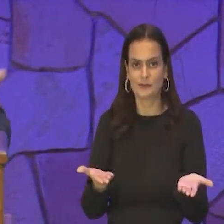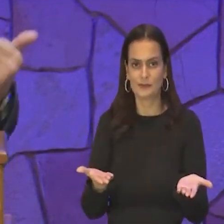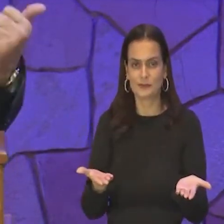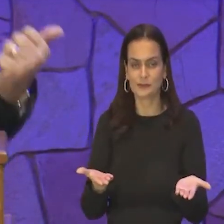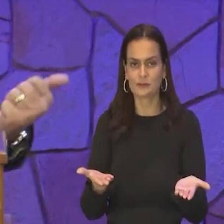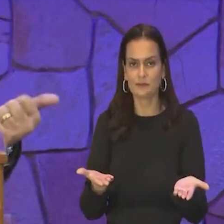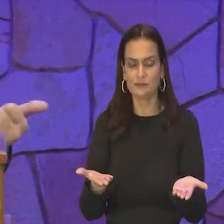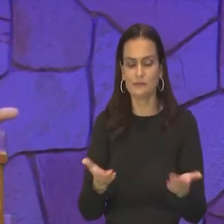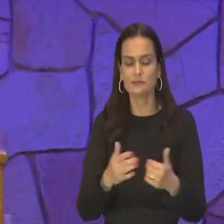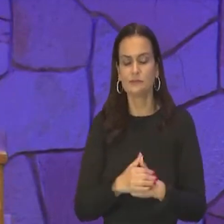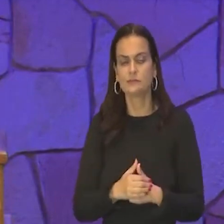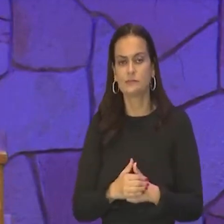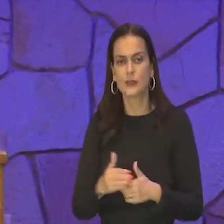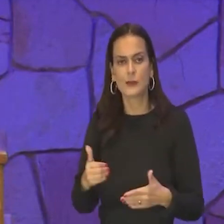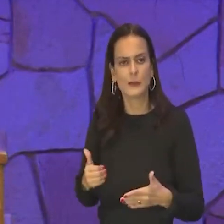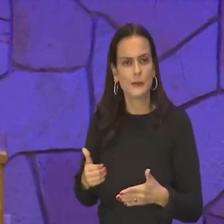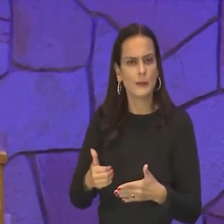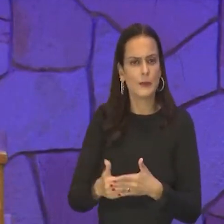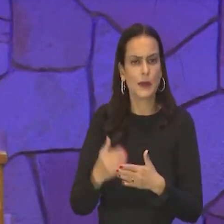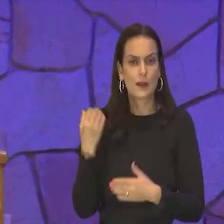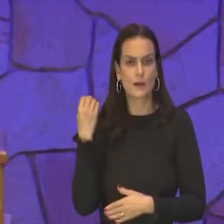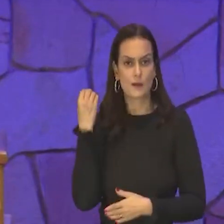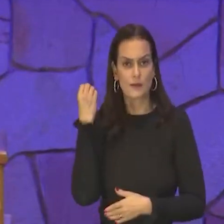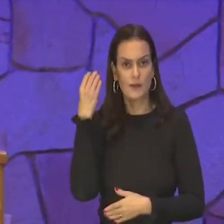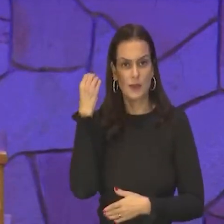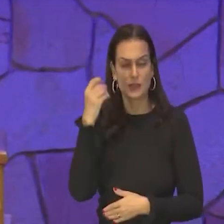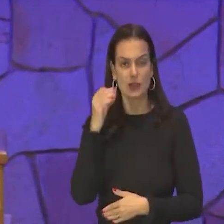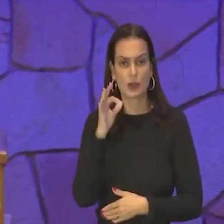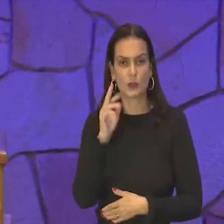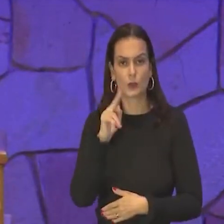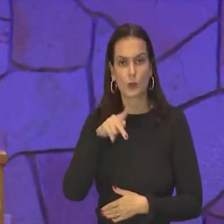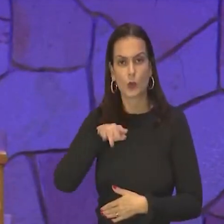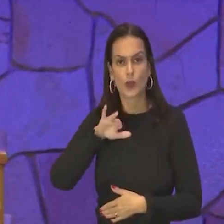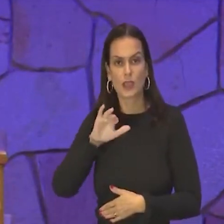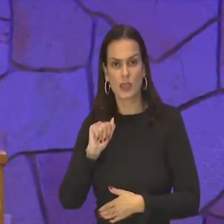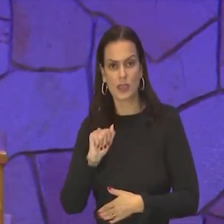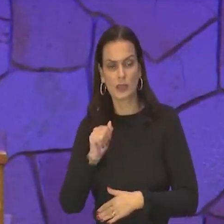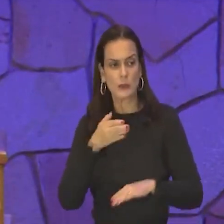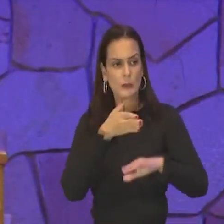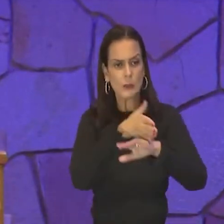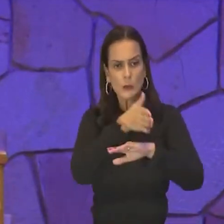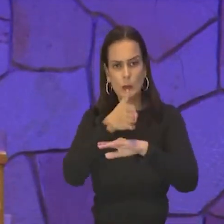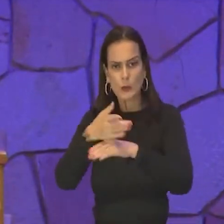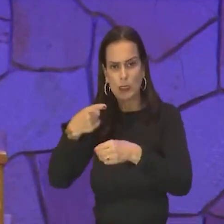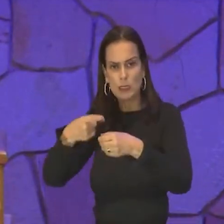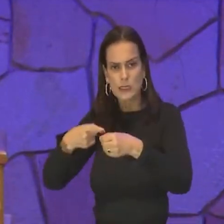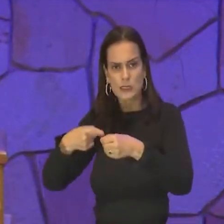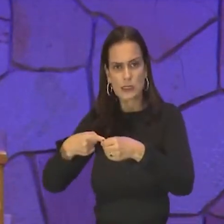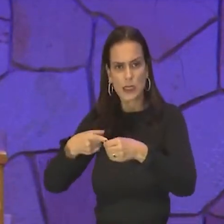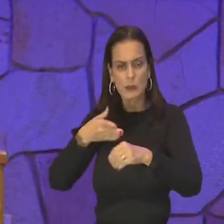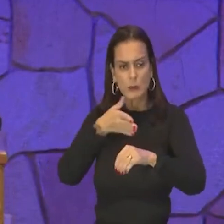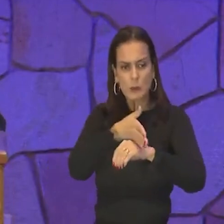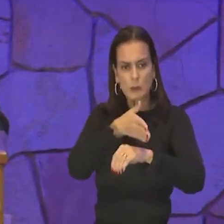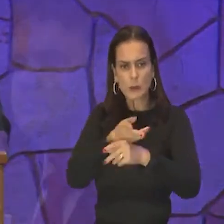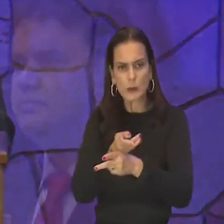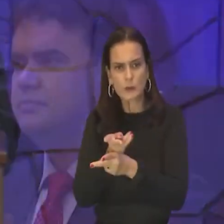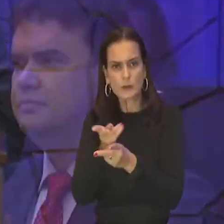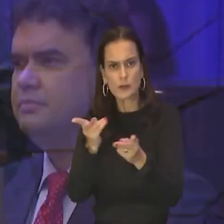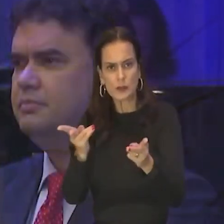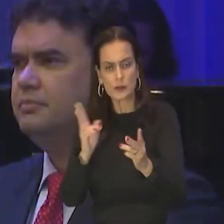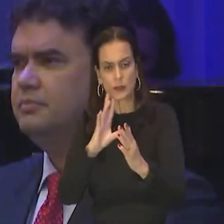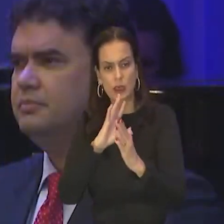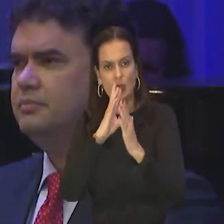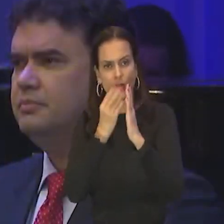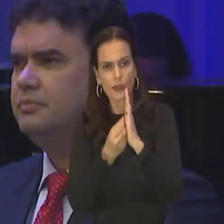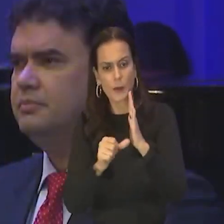Eu estive agora recentemente fazendo uma viagem pela Turquia, visitando algumas cidades que abrigaram as igrejas